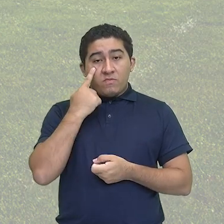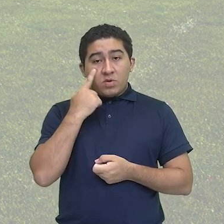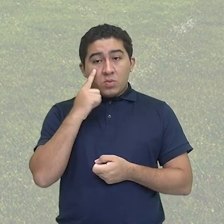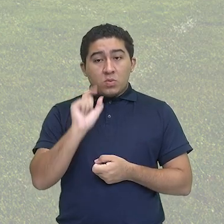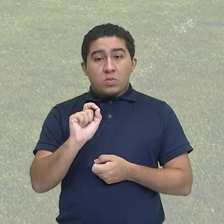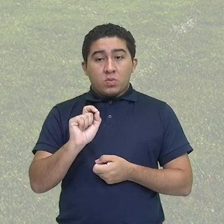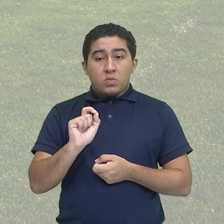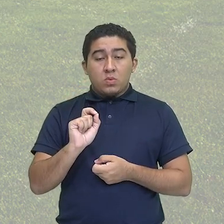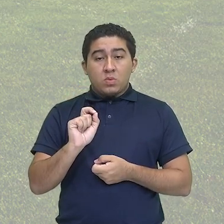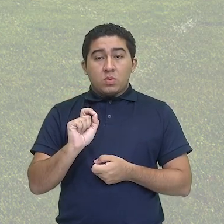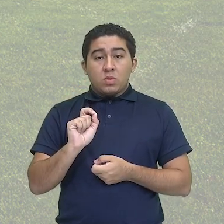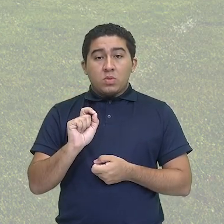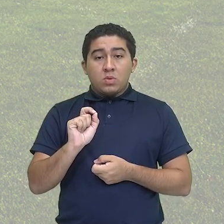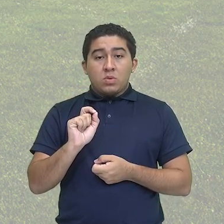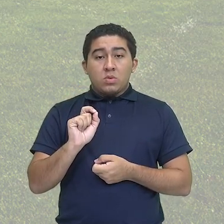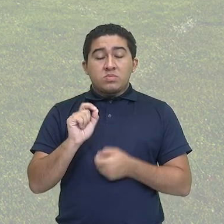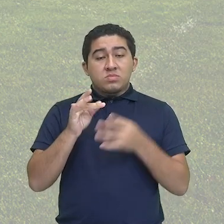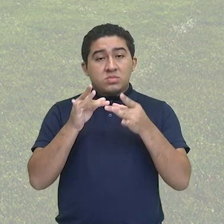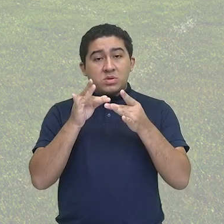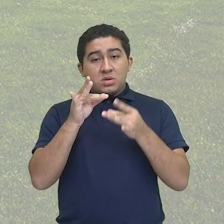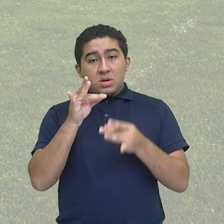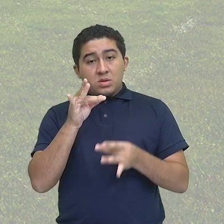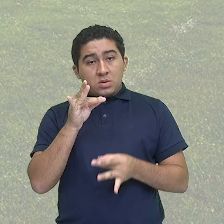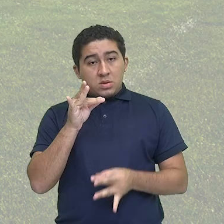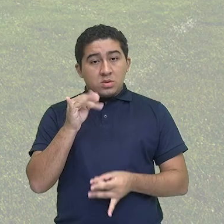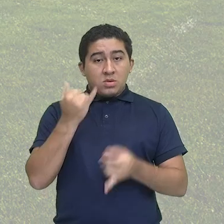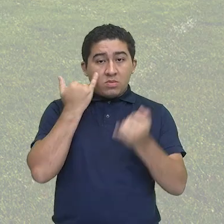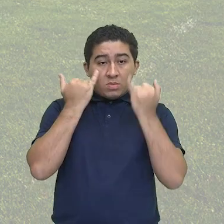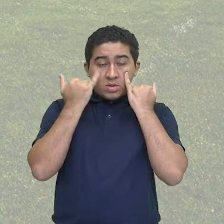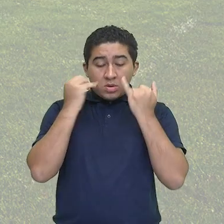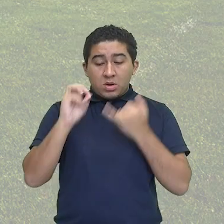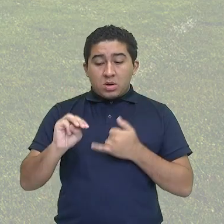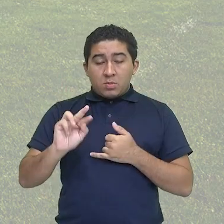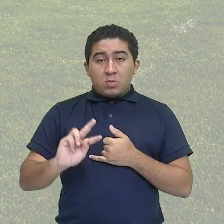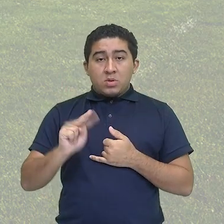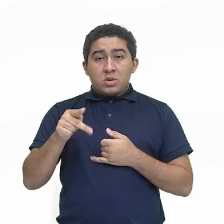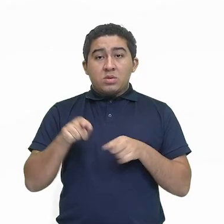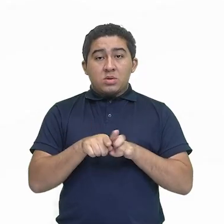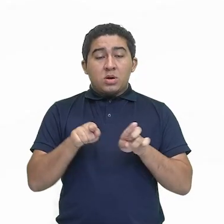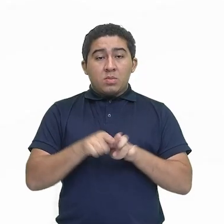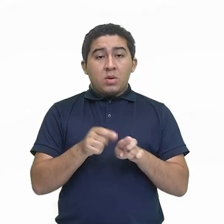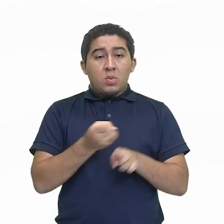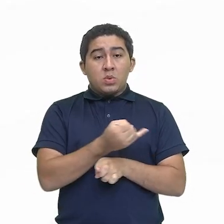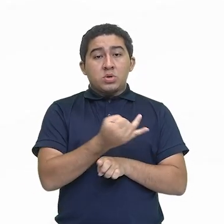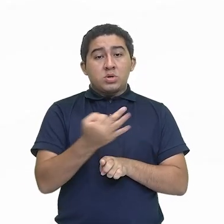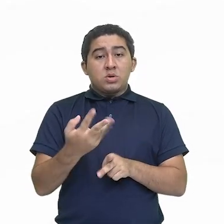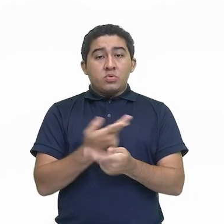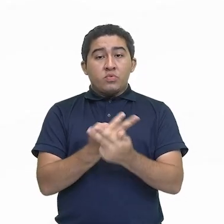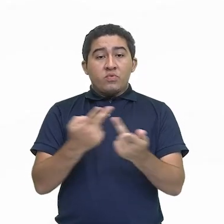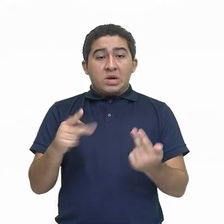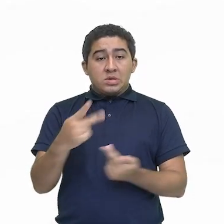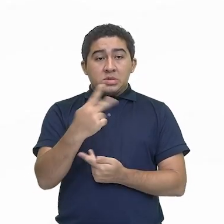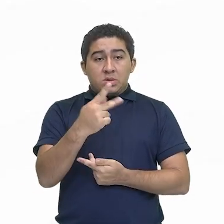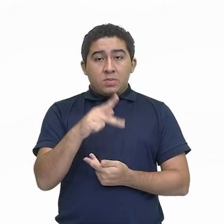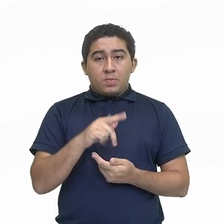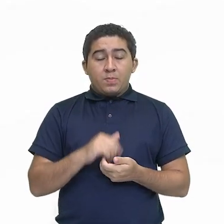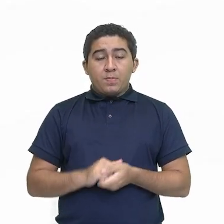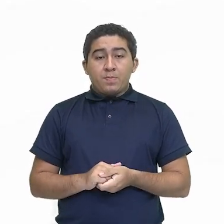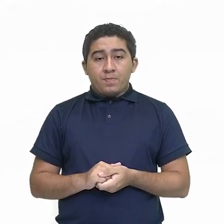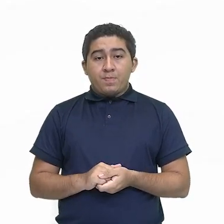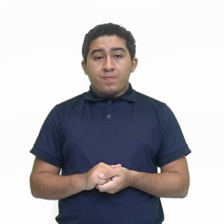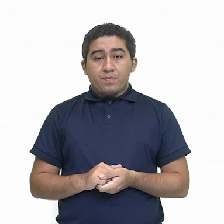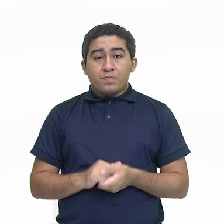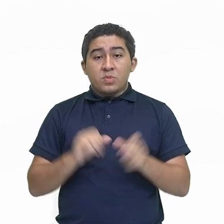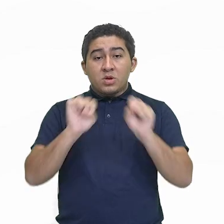verificar com detalhes, né, o metro quadrado e os seus múltiplos e submúltiplos. Olha só, o